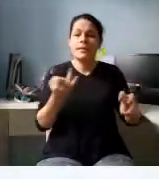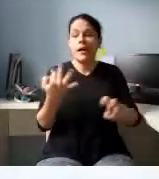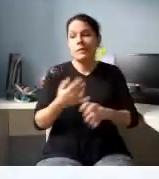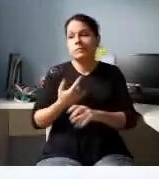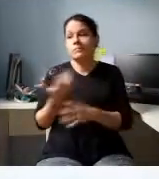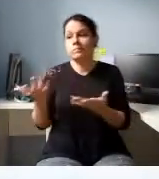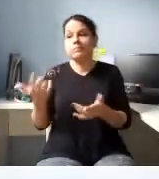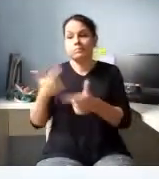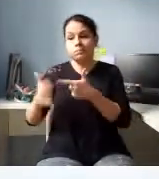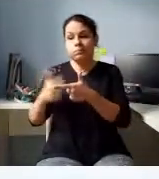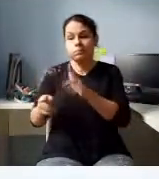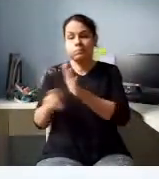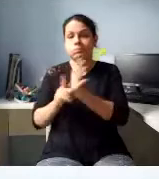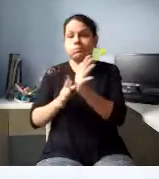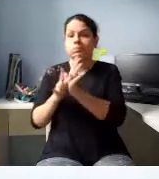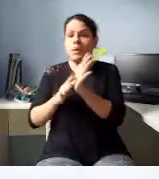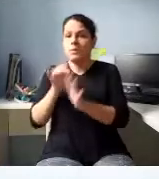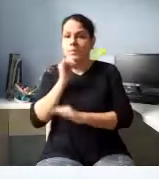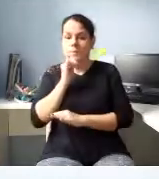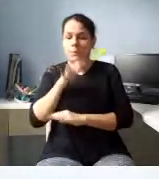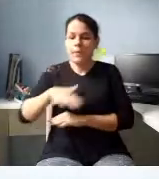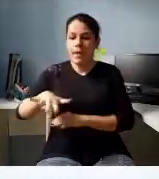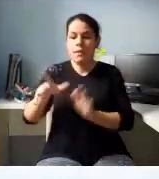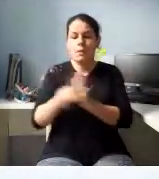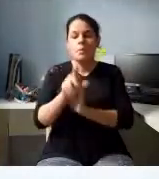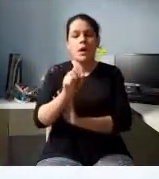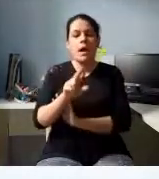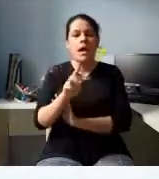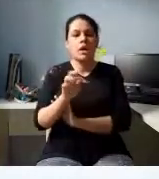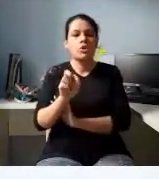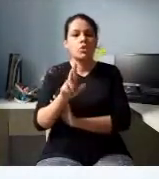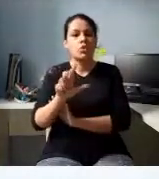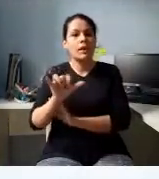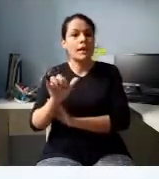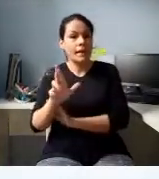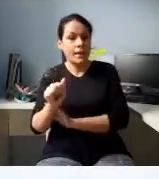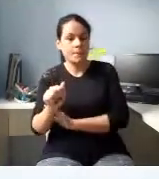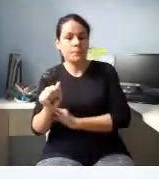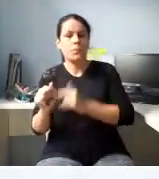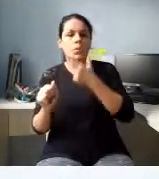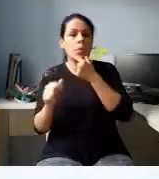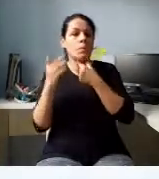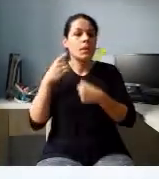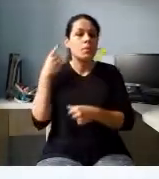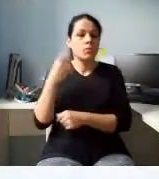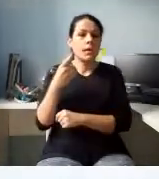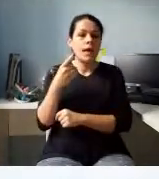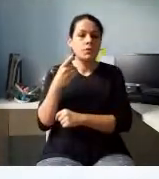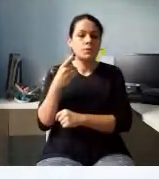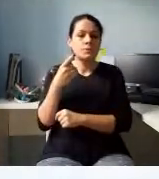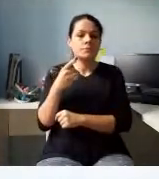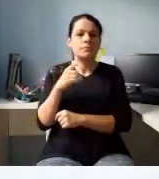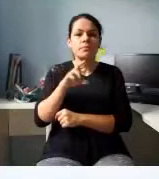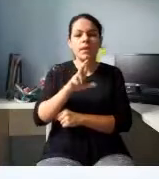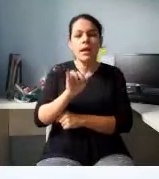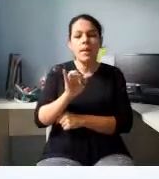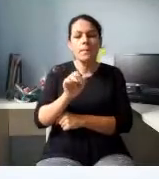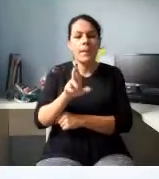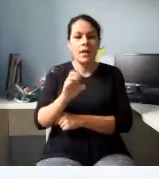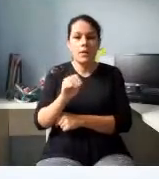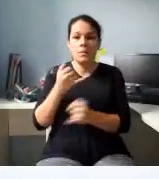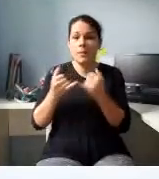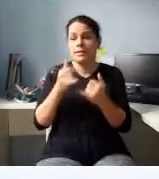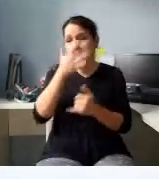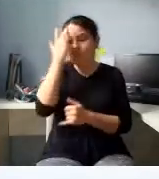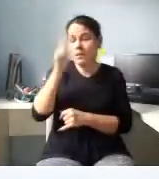pegar, por exemplo, por parte do Arthur Lira, o deputado Aguinaldo Ribeiro, que era, em tese, o candidato preferido, na